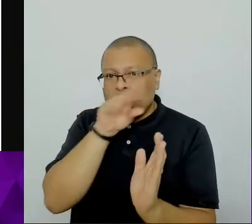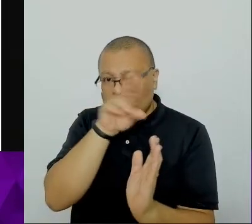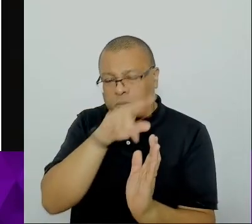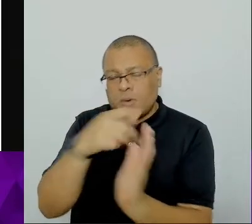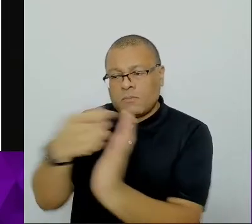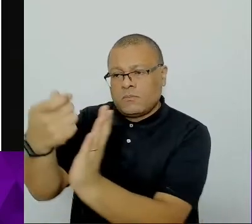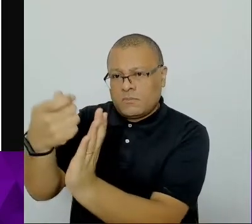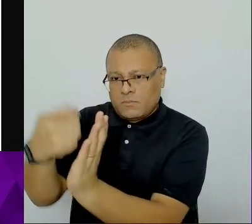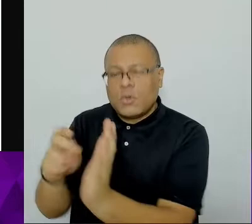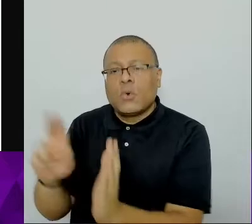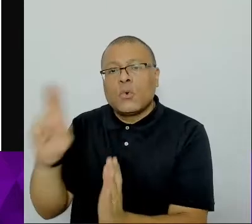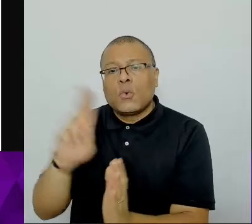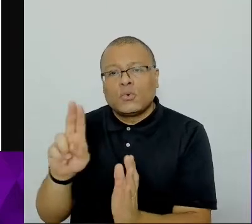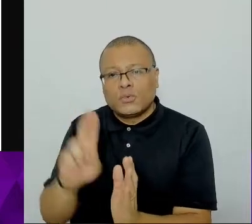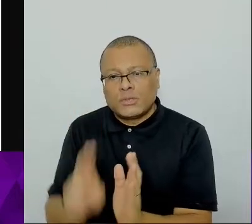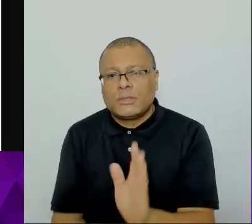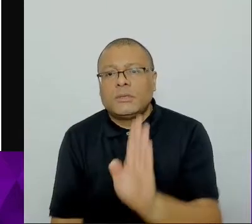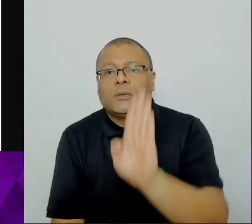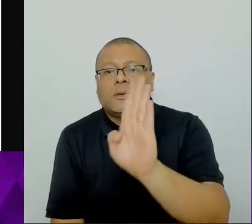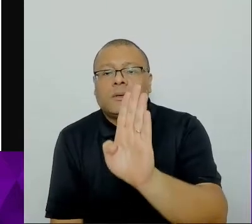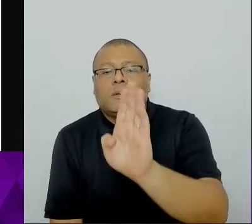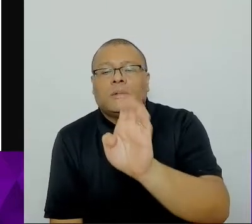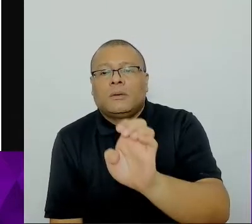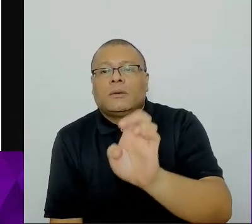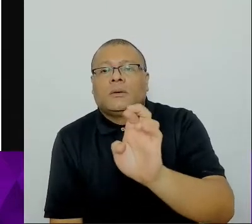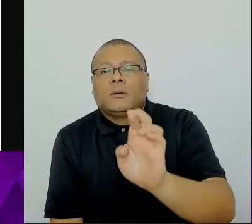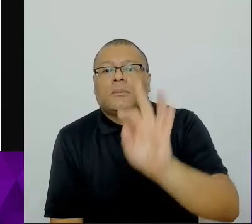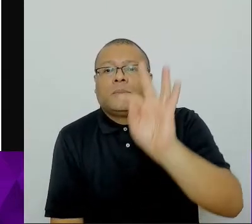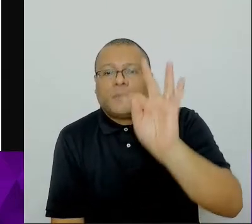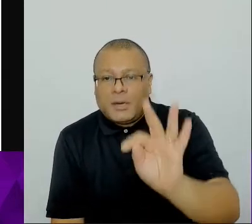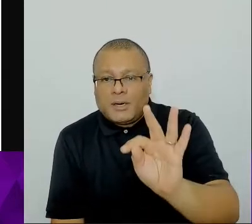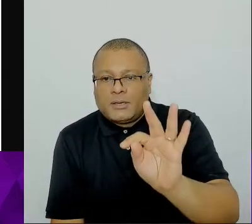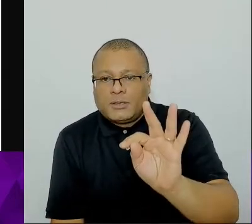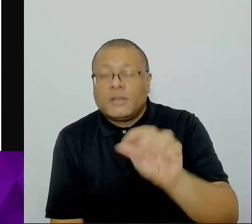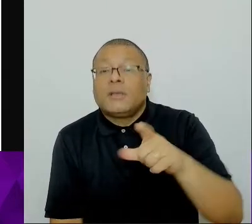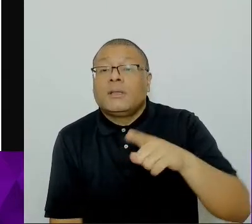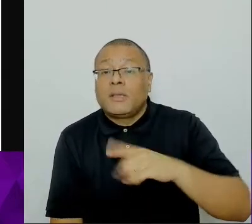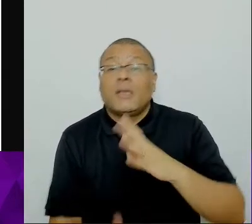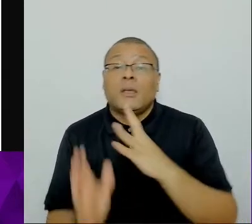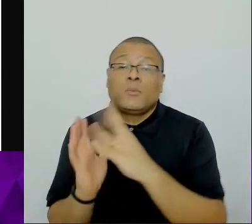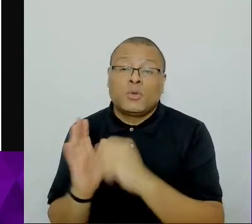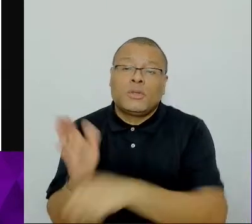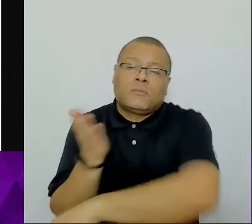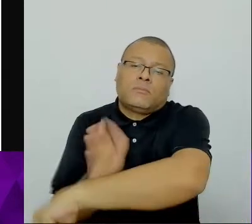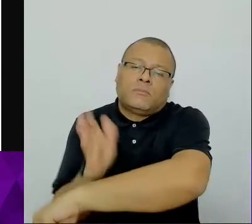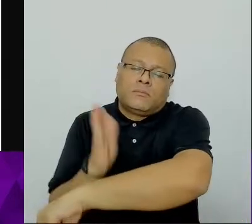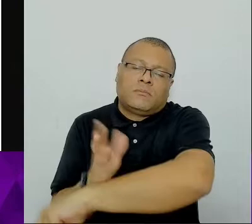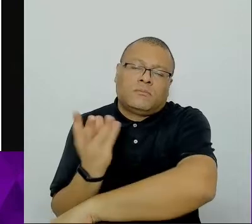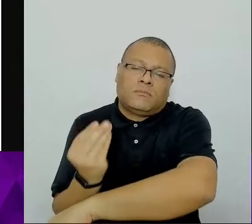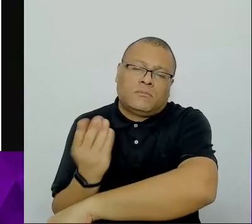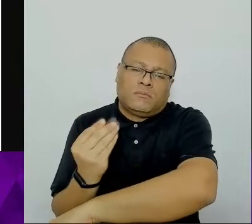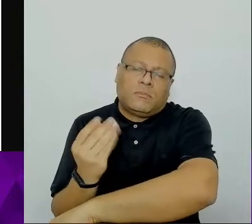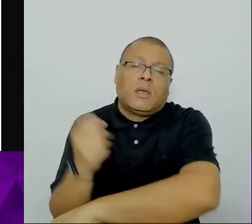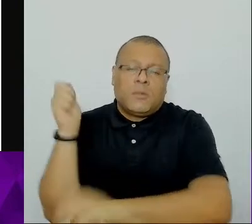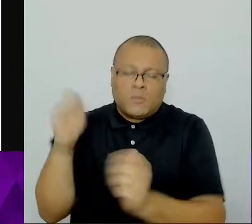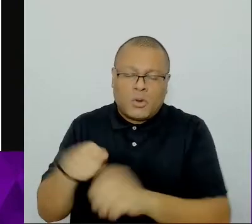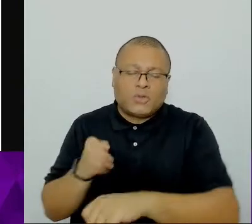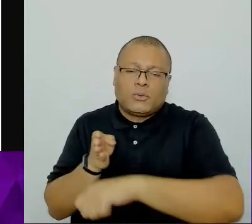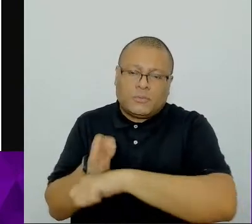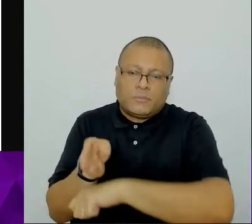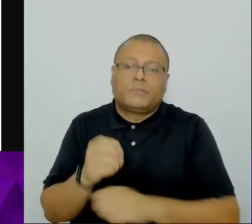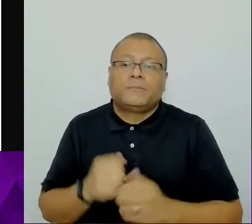modelos baseados no BERT, tem vários modelos pré-treinados lá, do